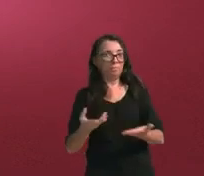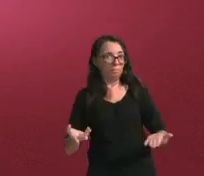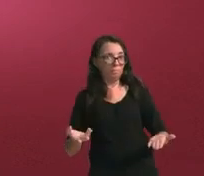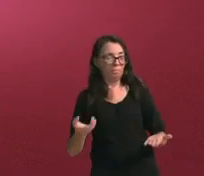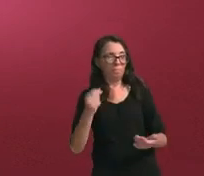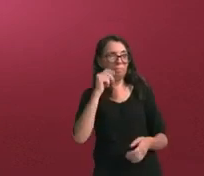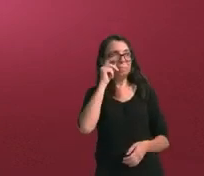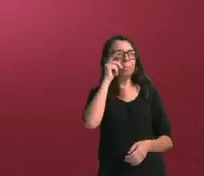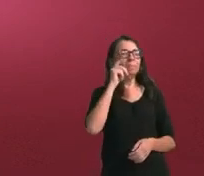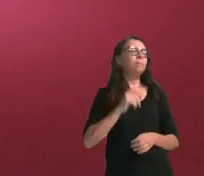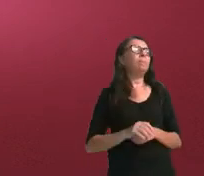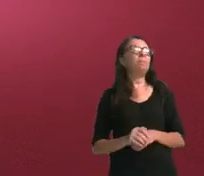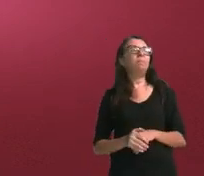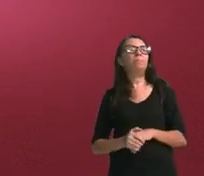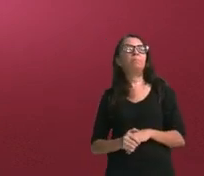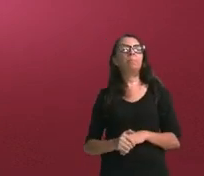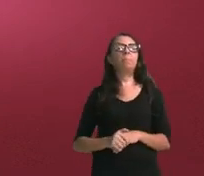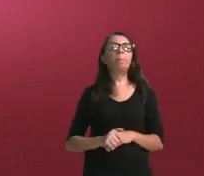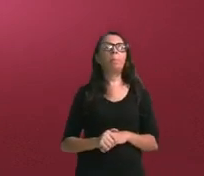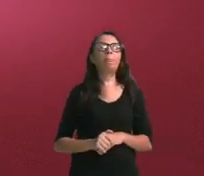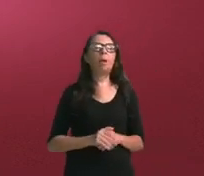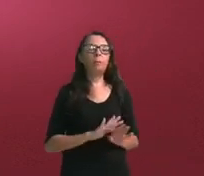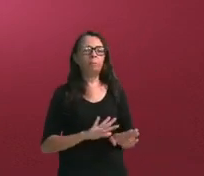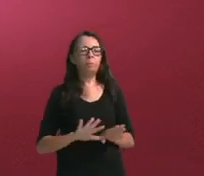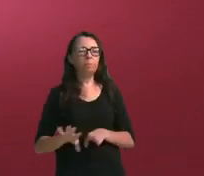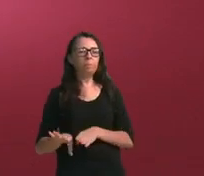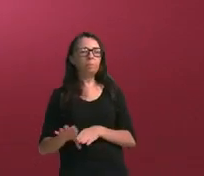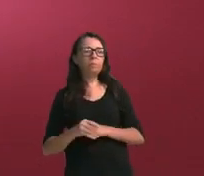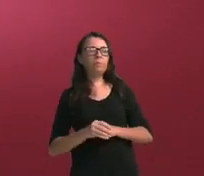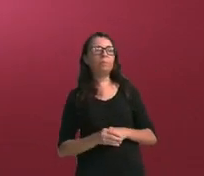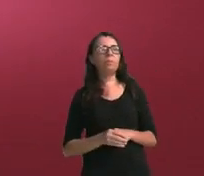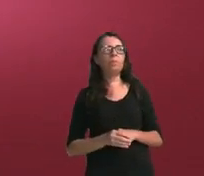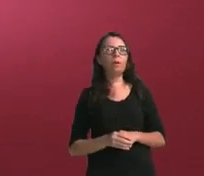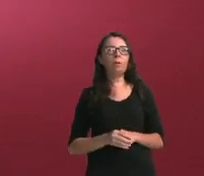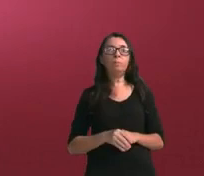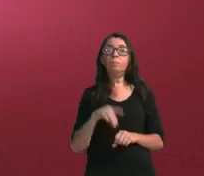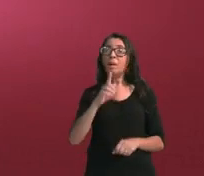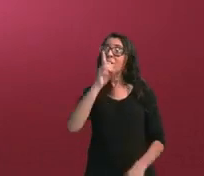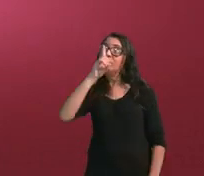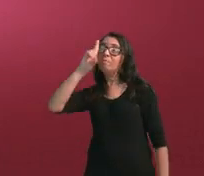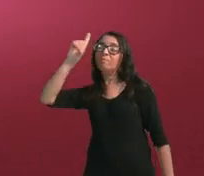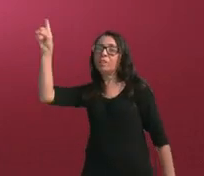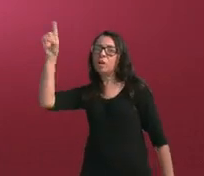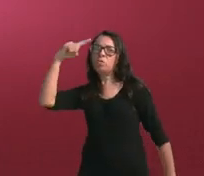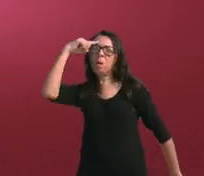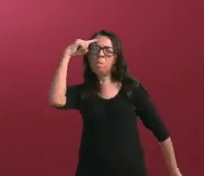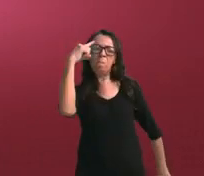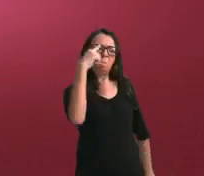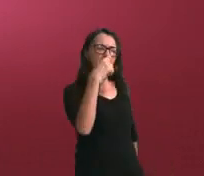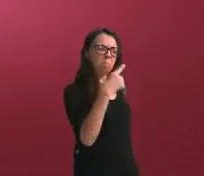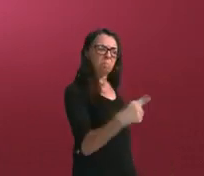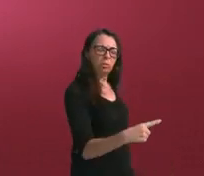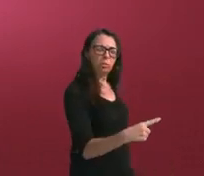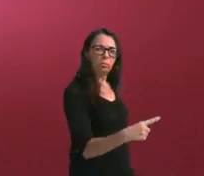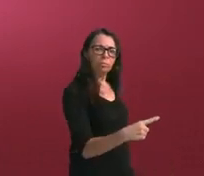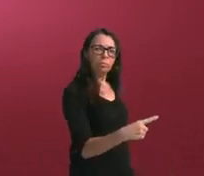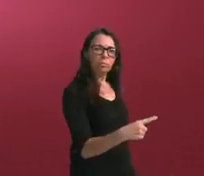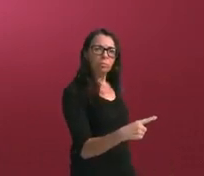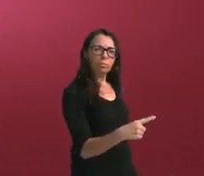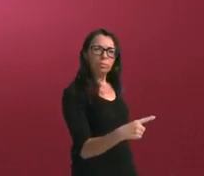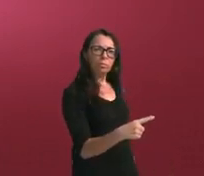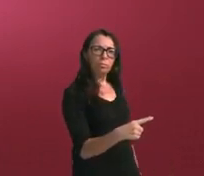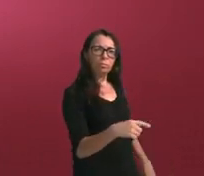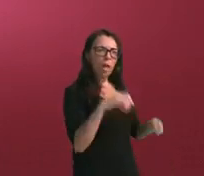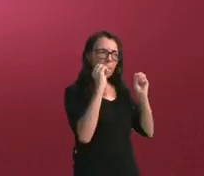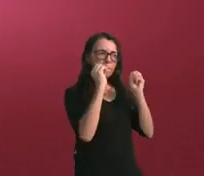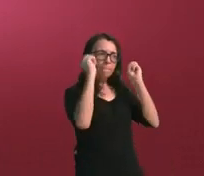Moisés, Deus deu uma ordem, Moisés, erga a sua vara e estenda a sua mão sobre o mar,